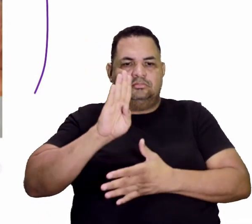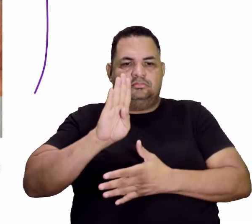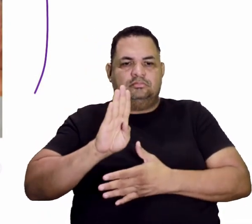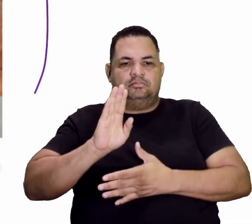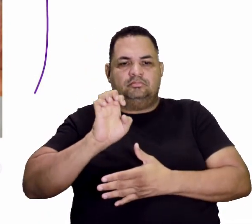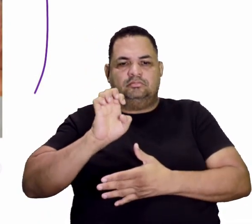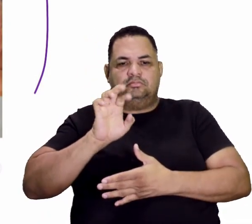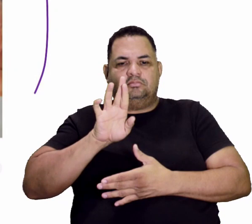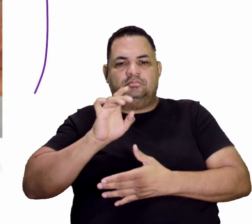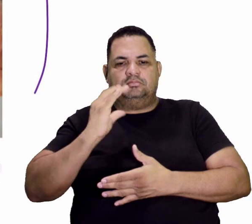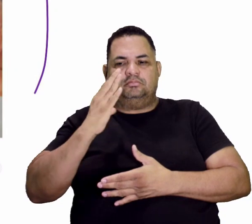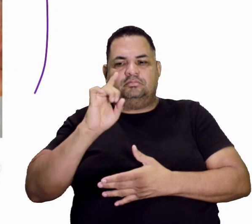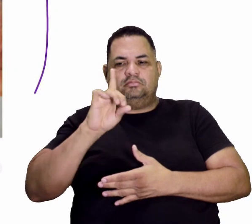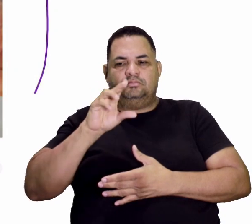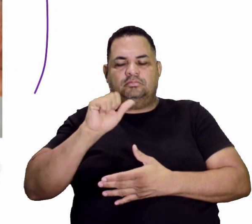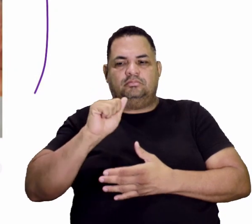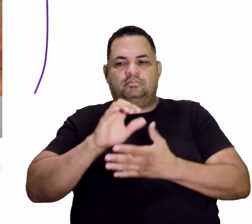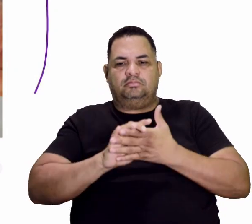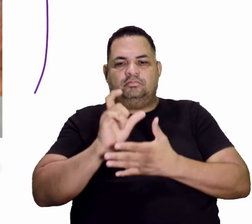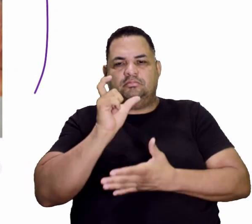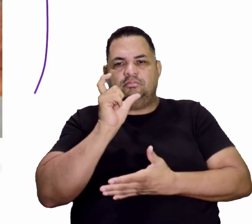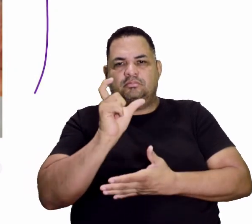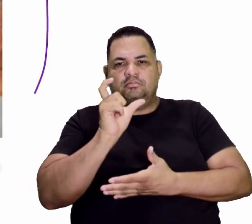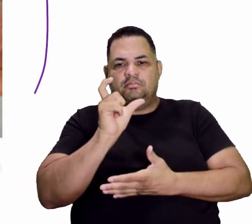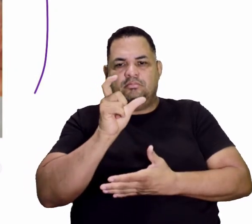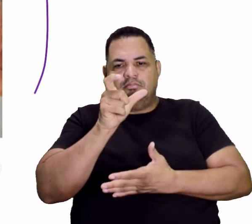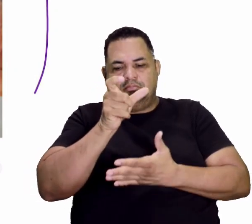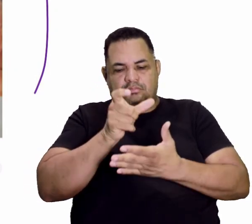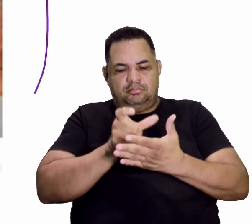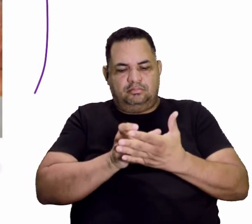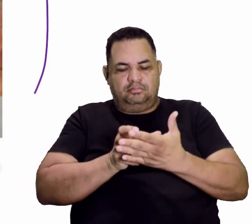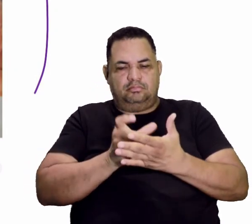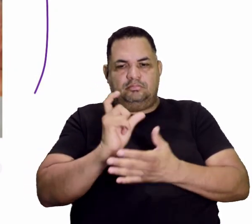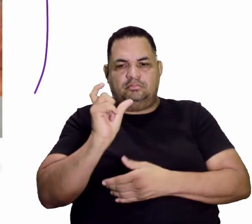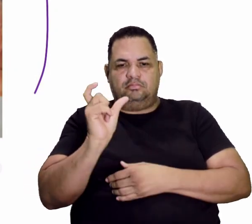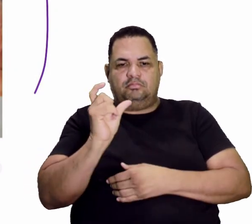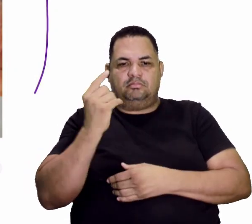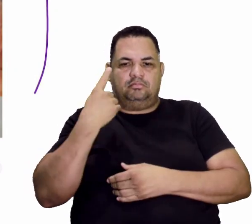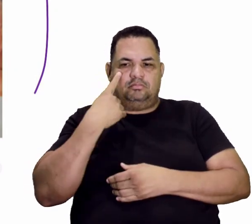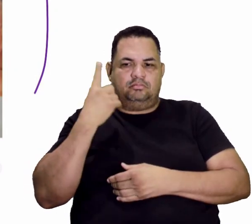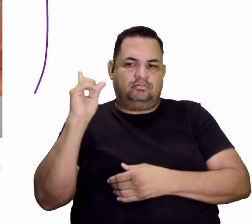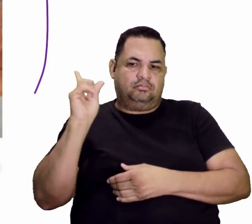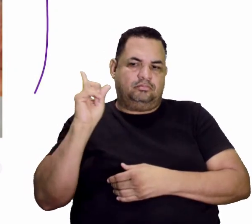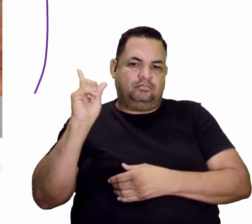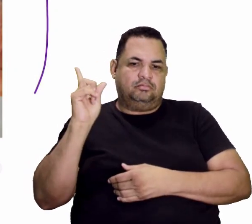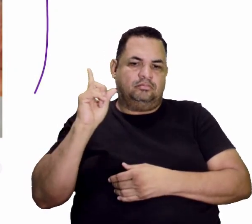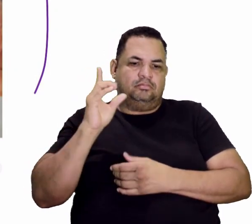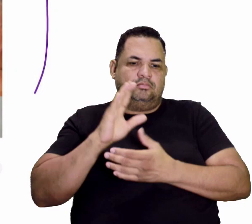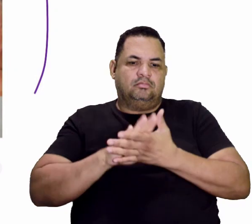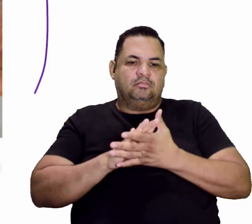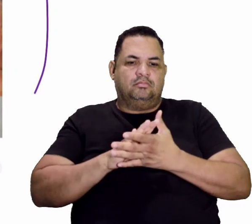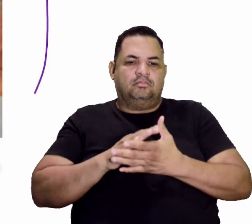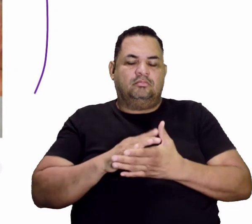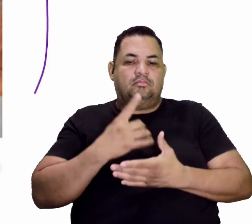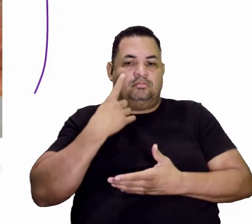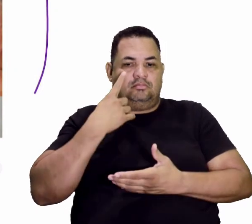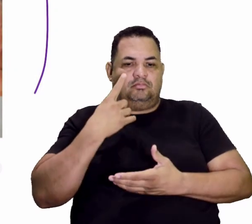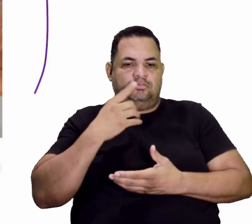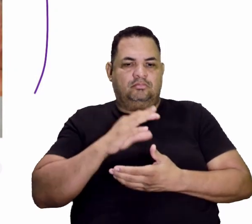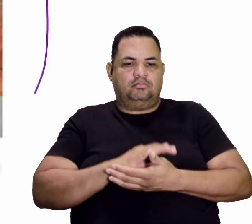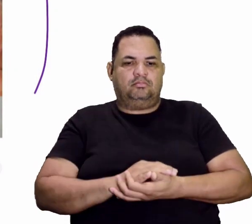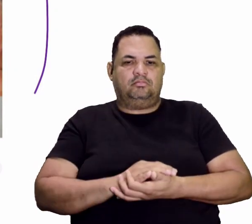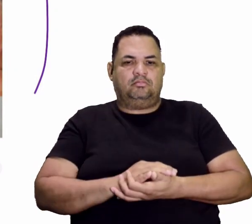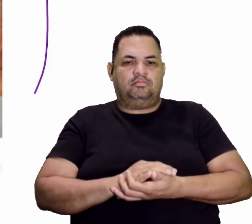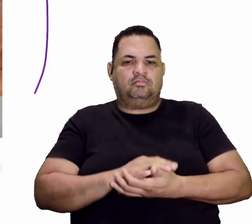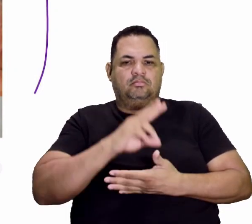aqui, ó. Ó, verifica a imagem abaixo e leia o texto a seguir. Então, vocês vão encontrar, ler ela todinha aqui. É